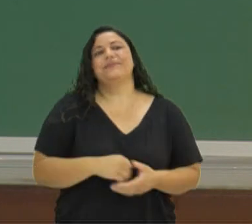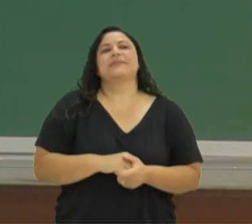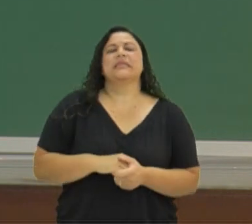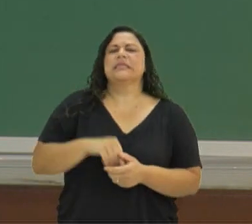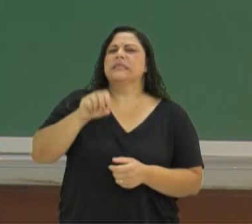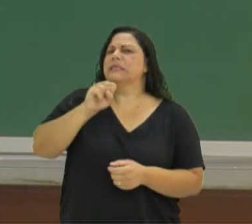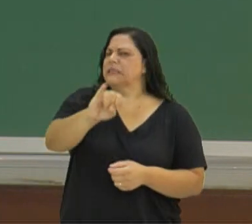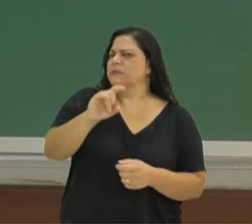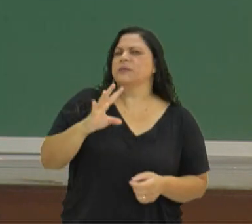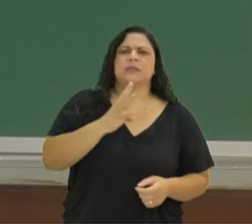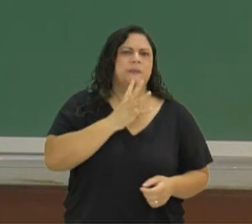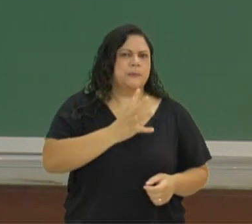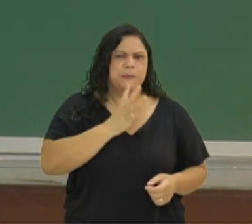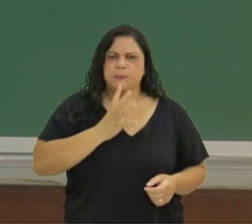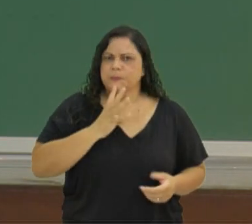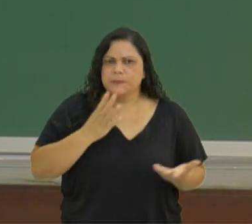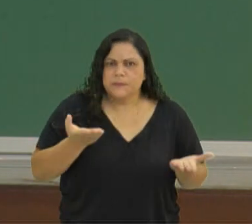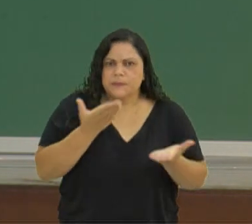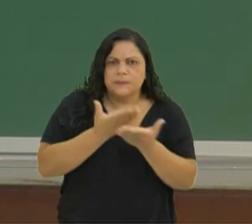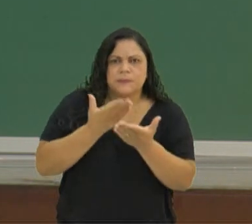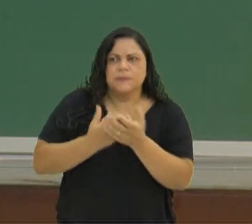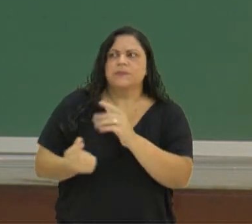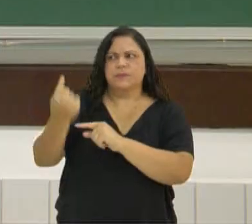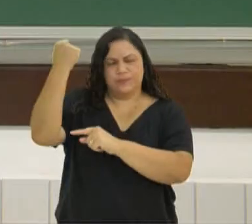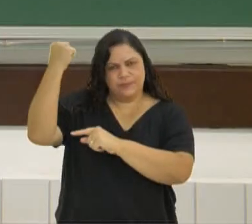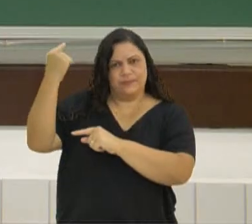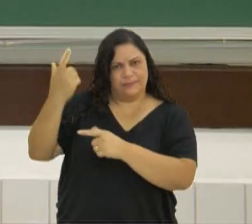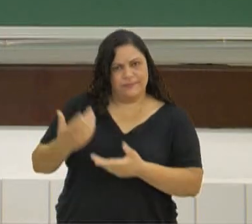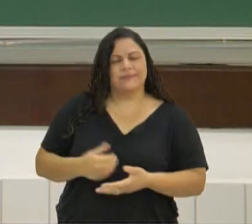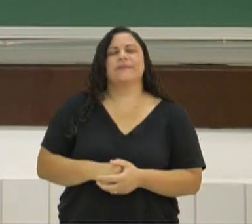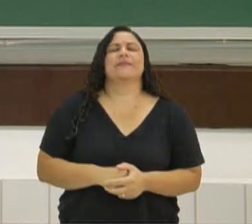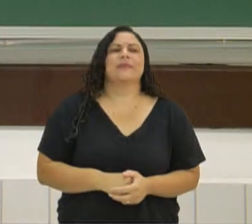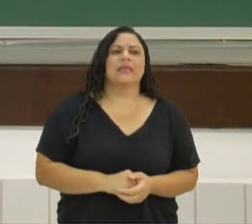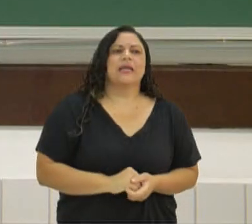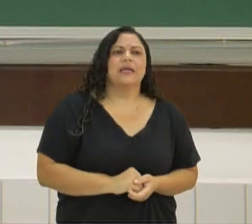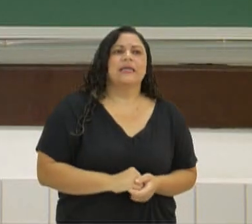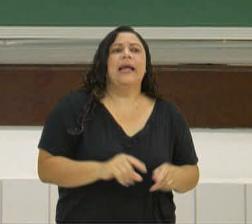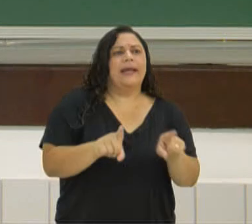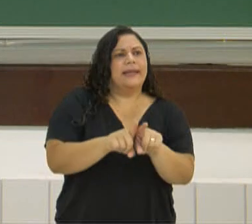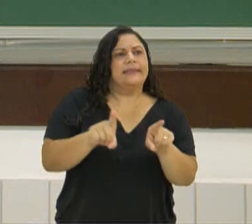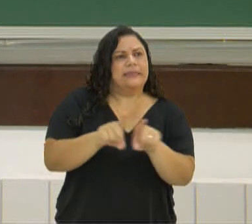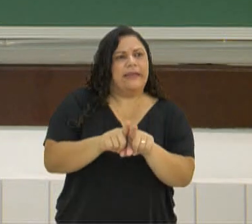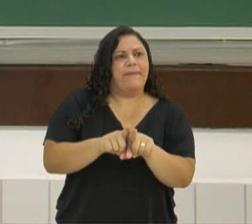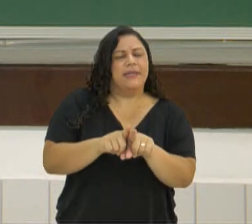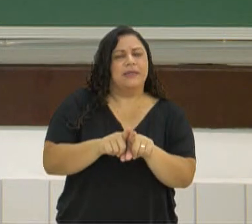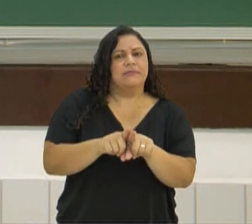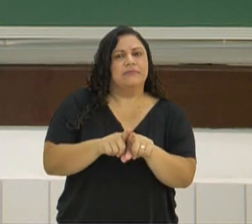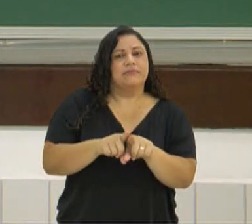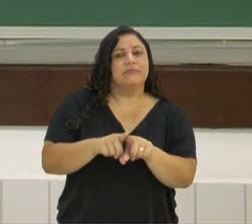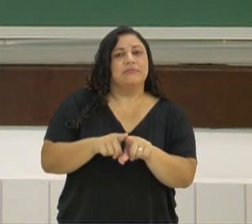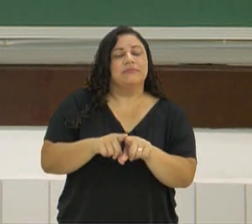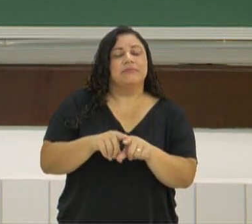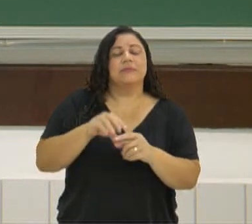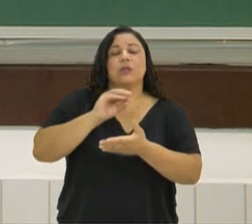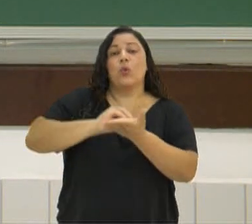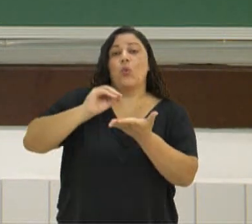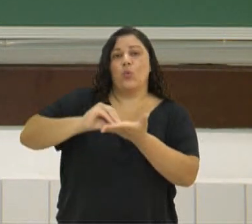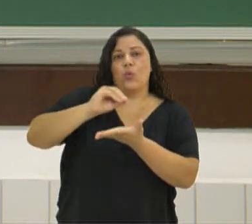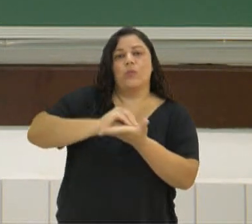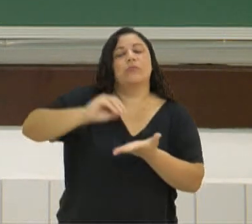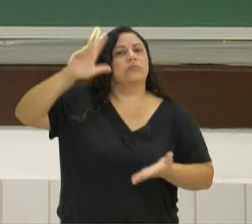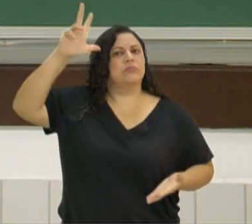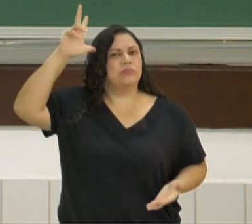anterior, que tem uma explicação bem bacana dessa lenda. Vimos também que o xadrez é disputado por